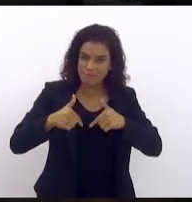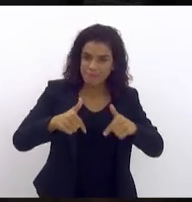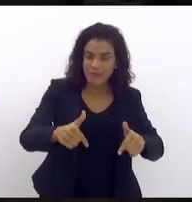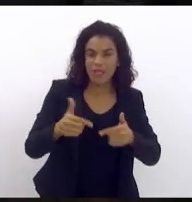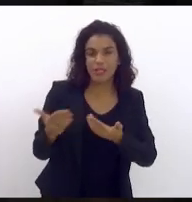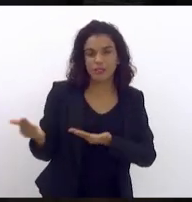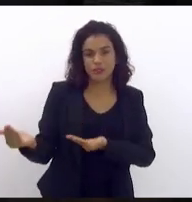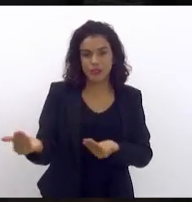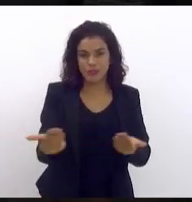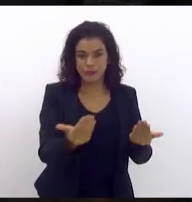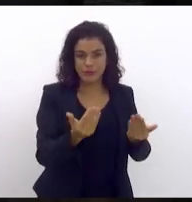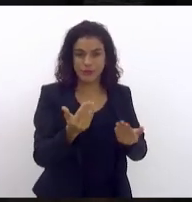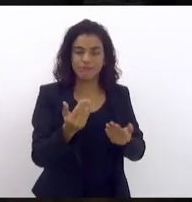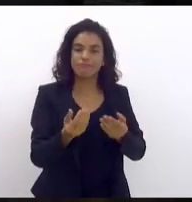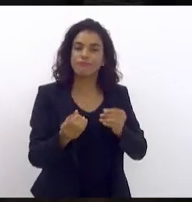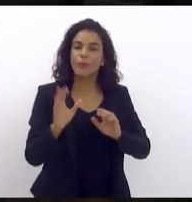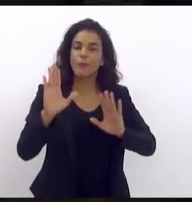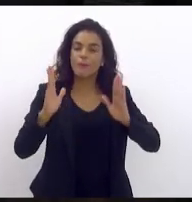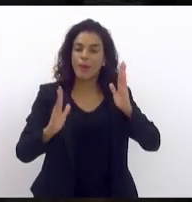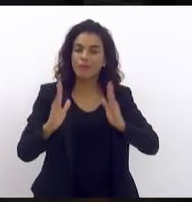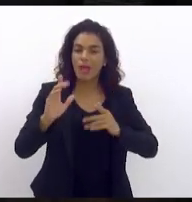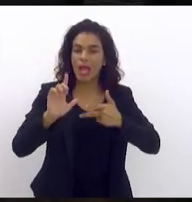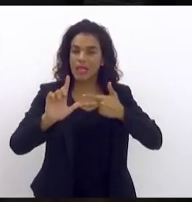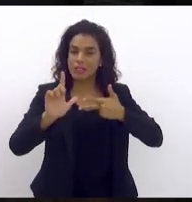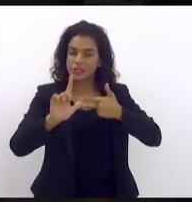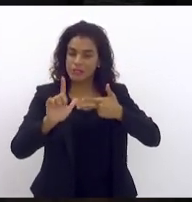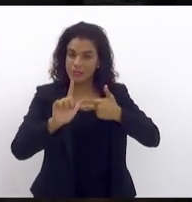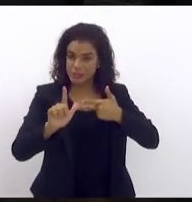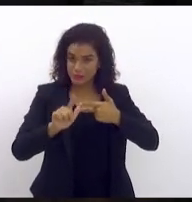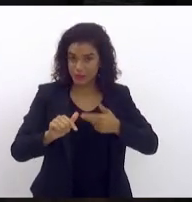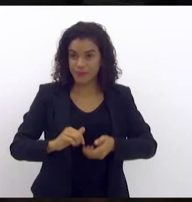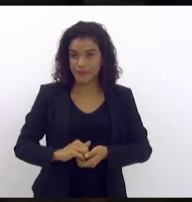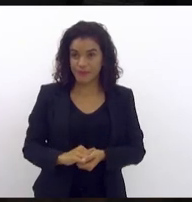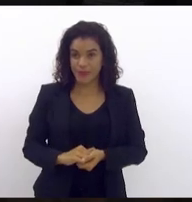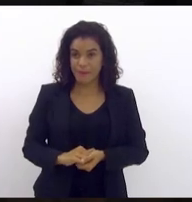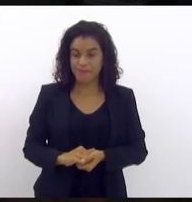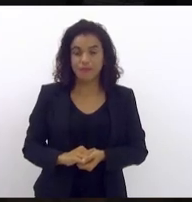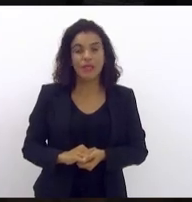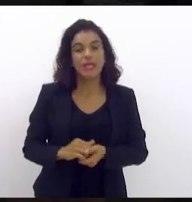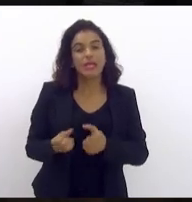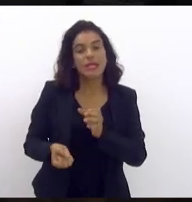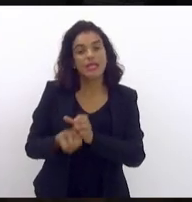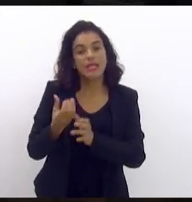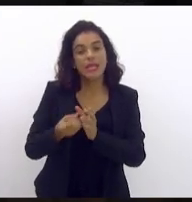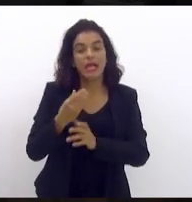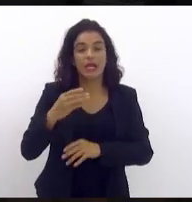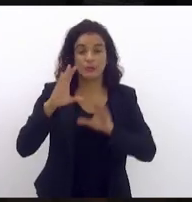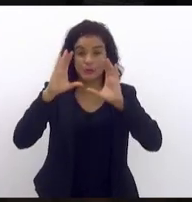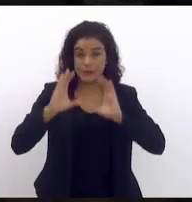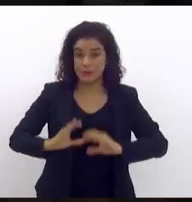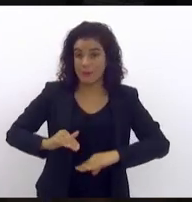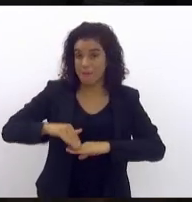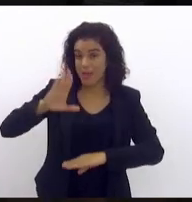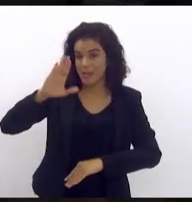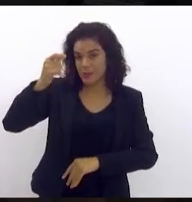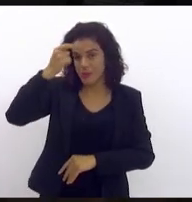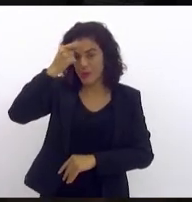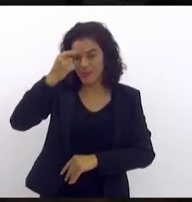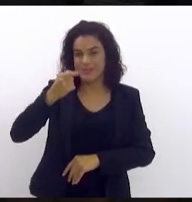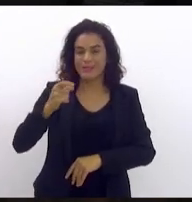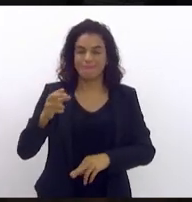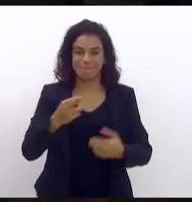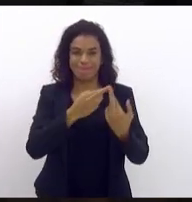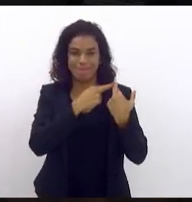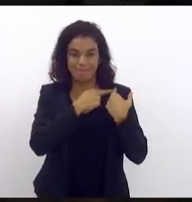no processo legislativo incentivo o engajamento Cívico formando cidadãos mais conscientes e responsáveis